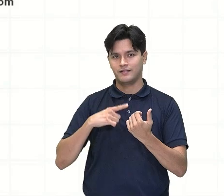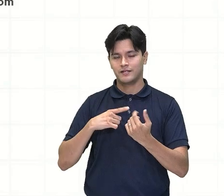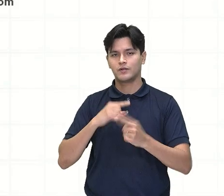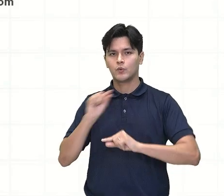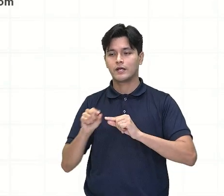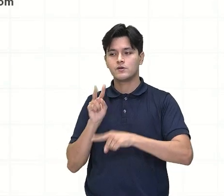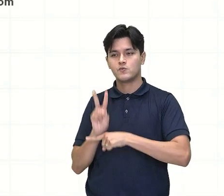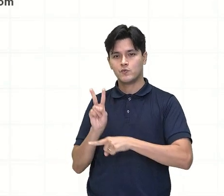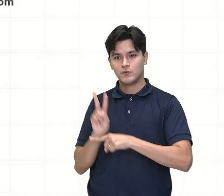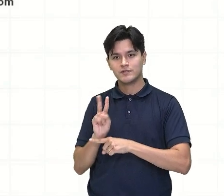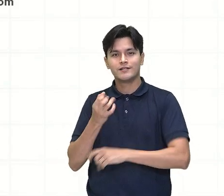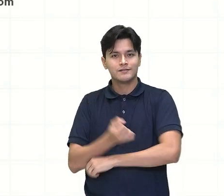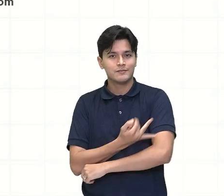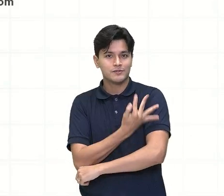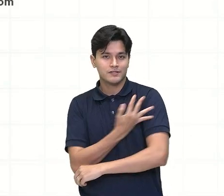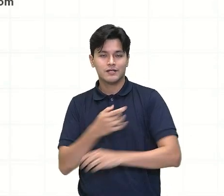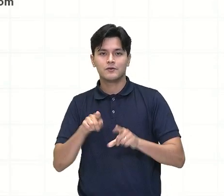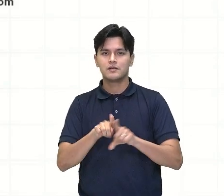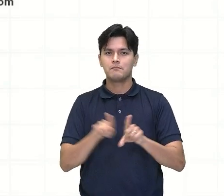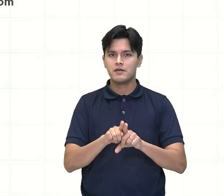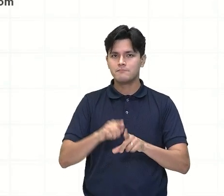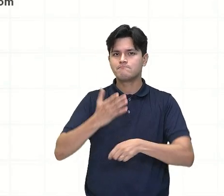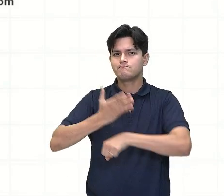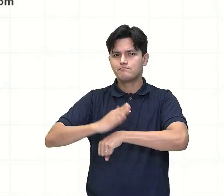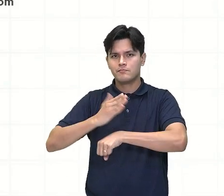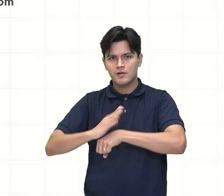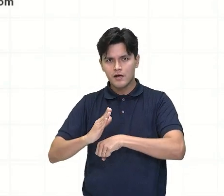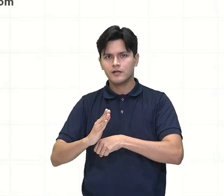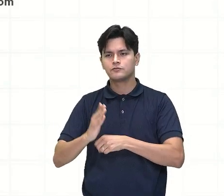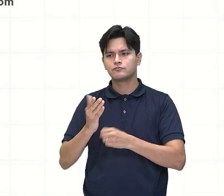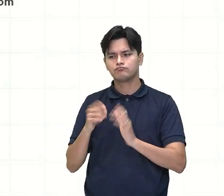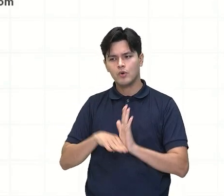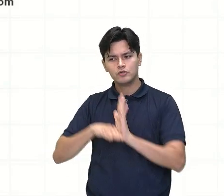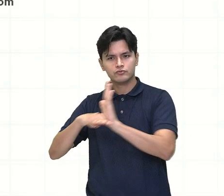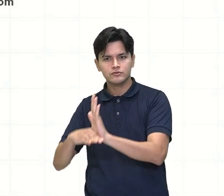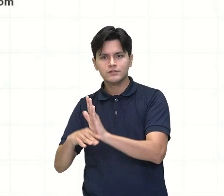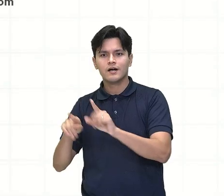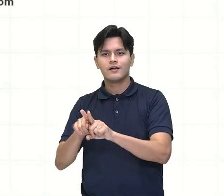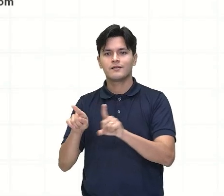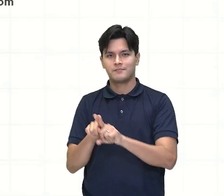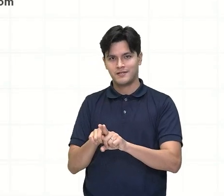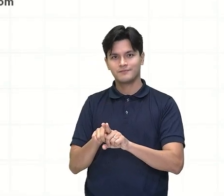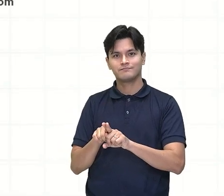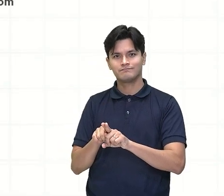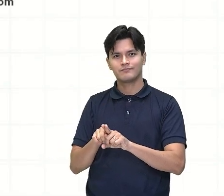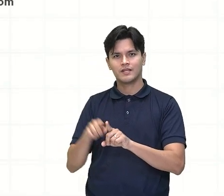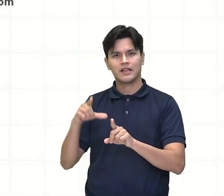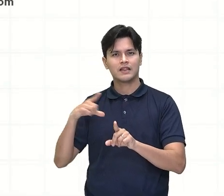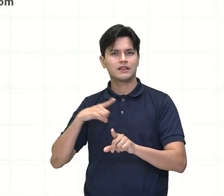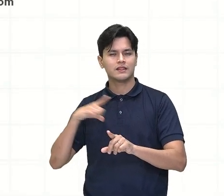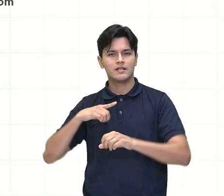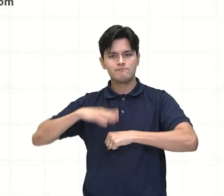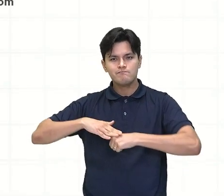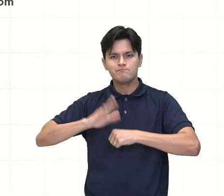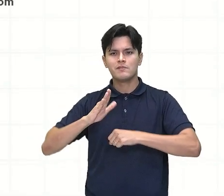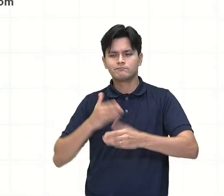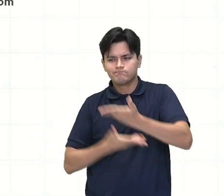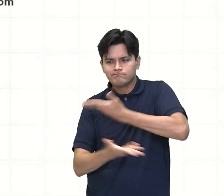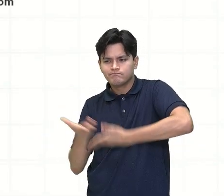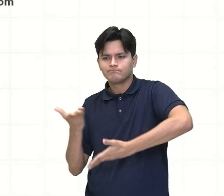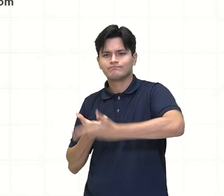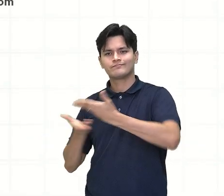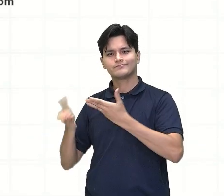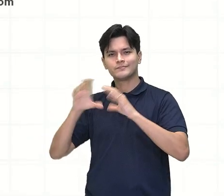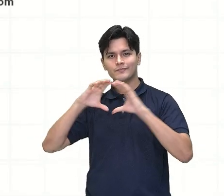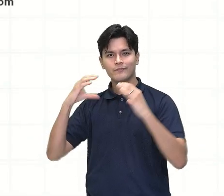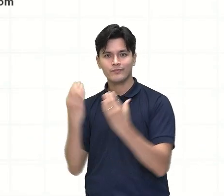prático, espiritual, fortalece os laços comunitários e criam também um ambiente seguro para a troca